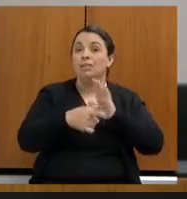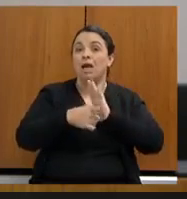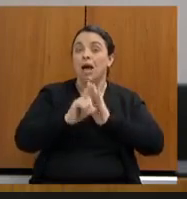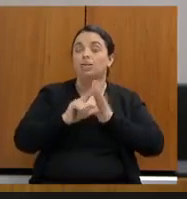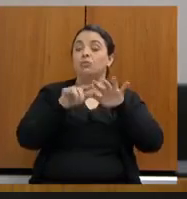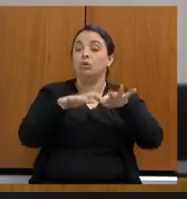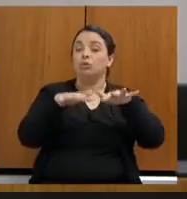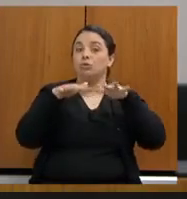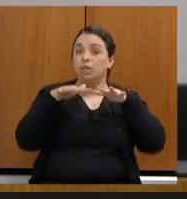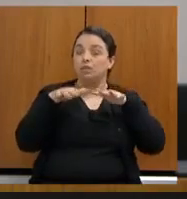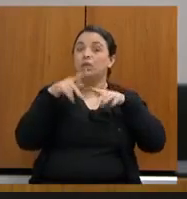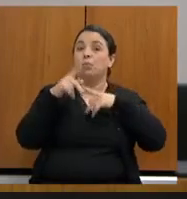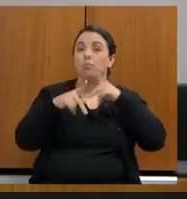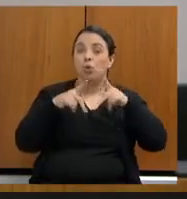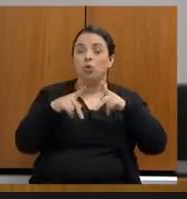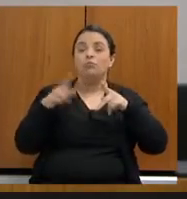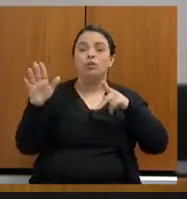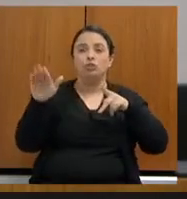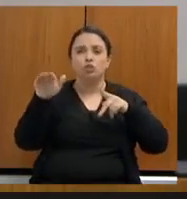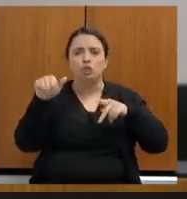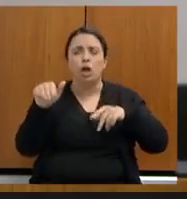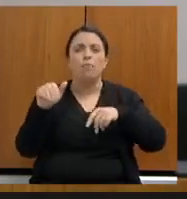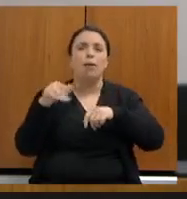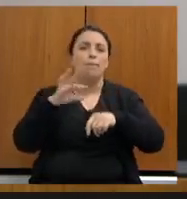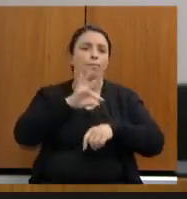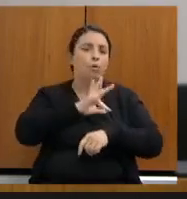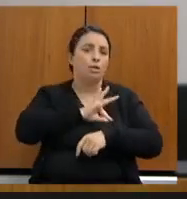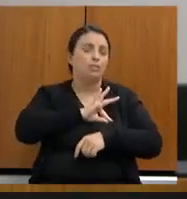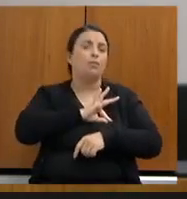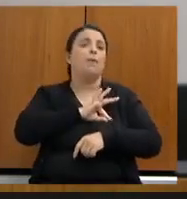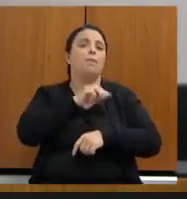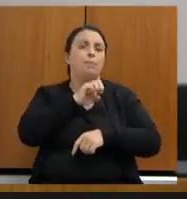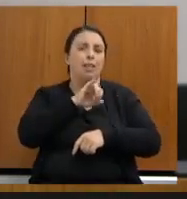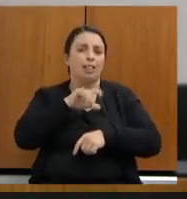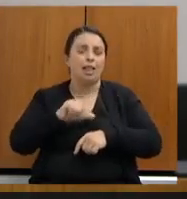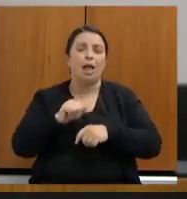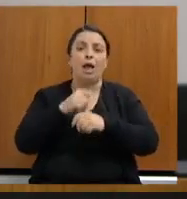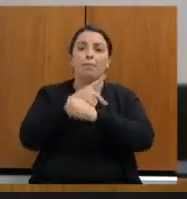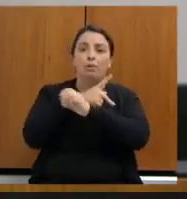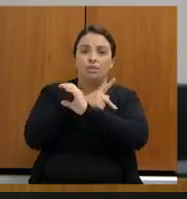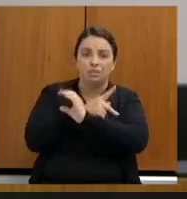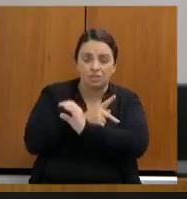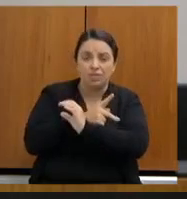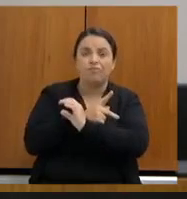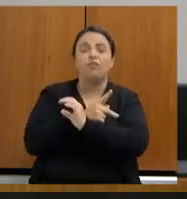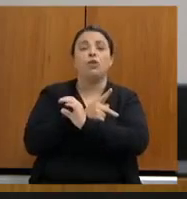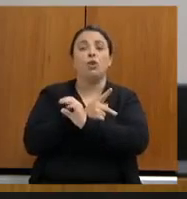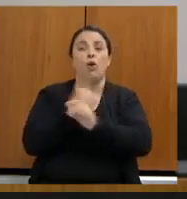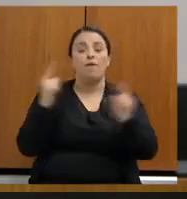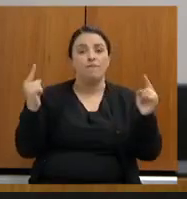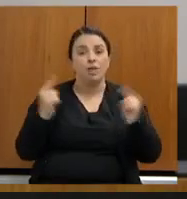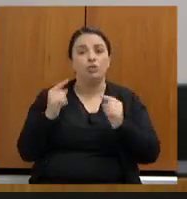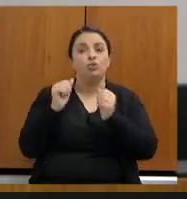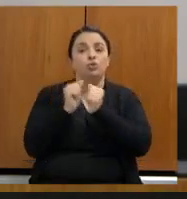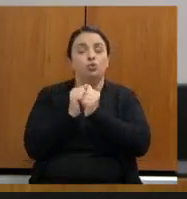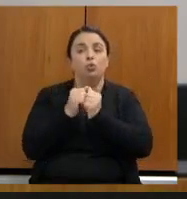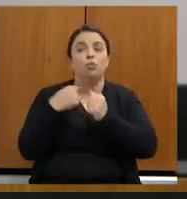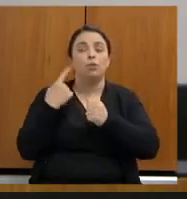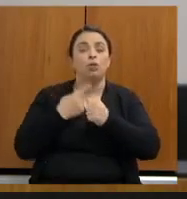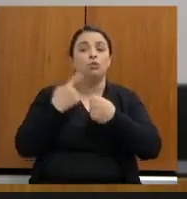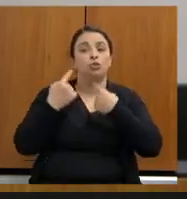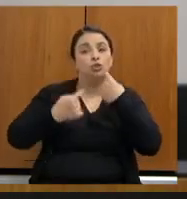e traremos aqui a polícia militar a polícia civil para que o assunto Deputado Antonio Carlos Arantes possa ser